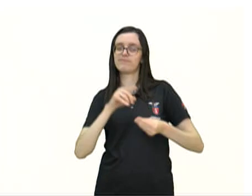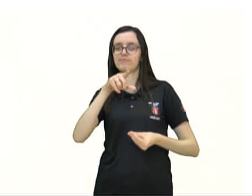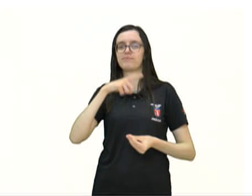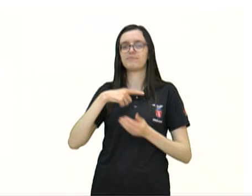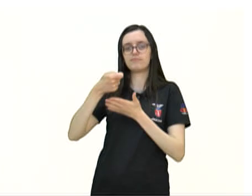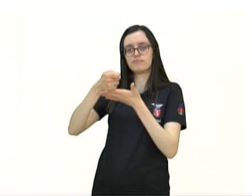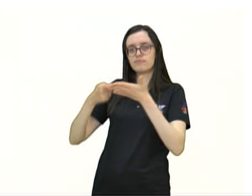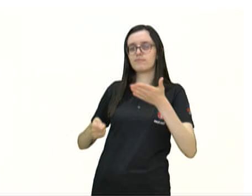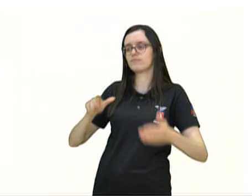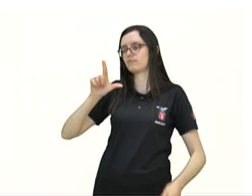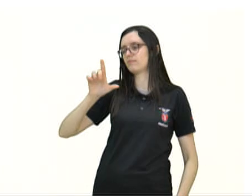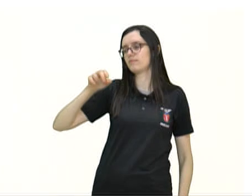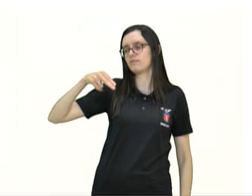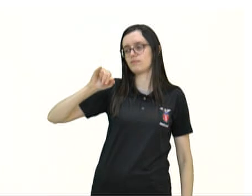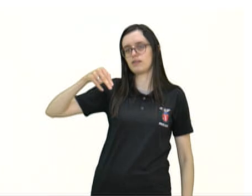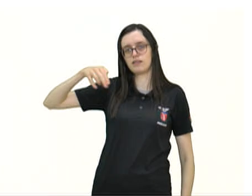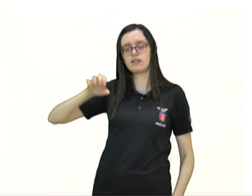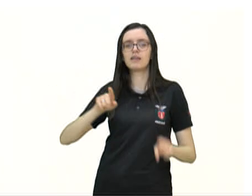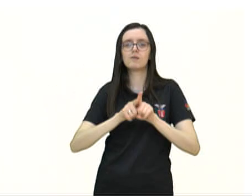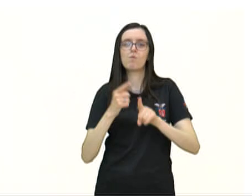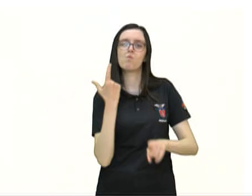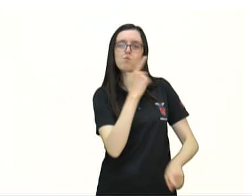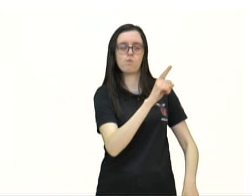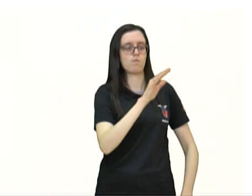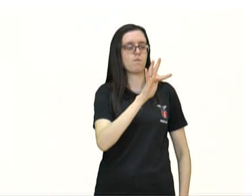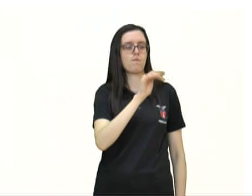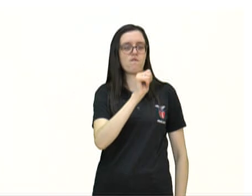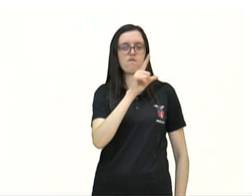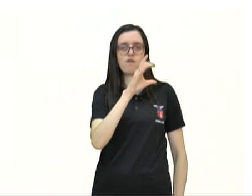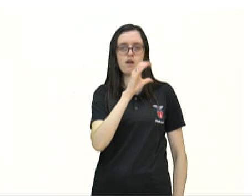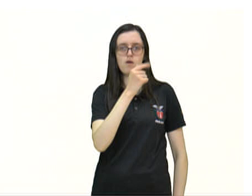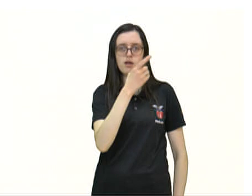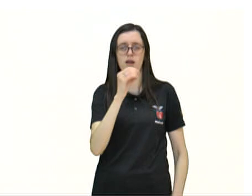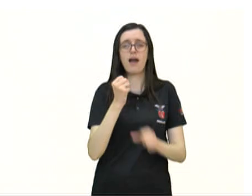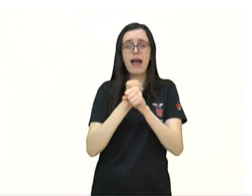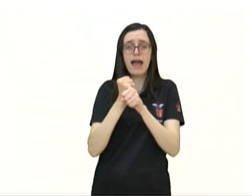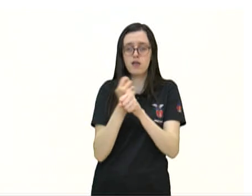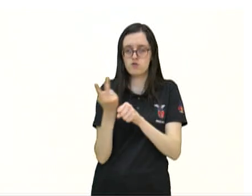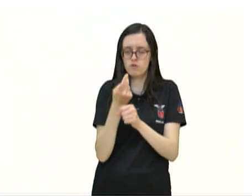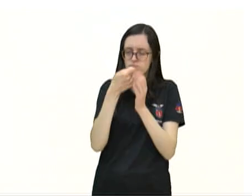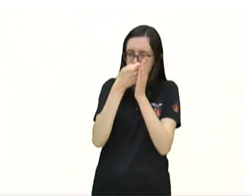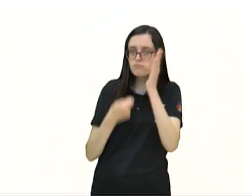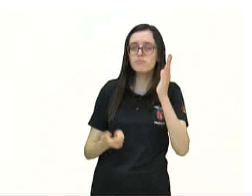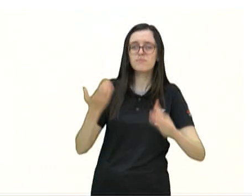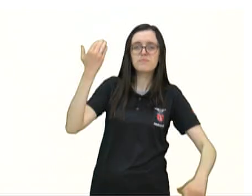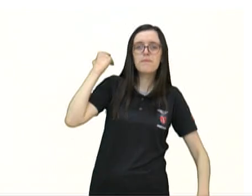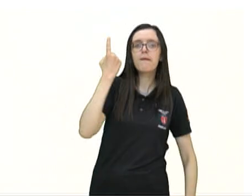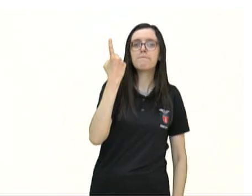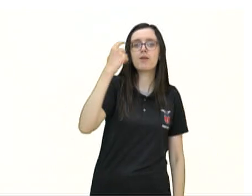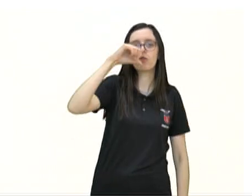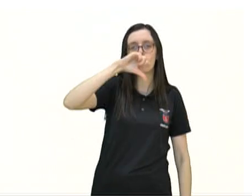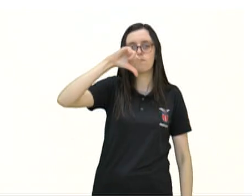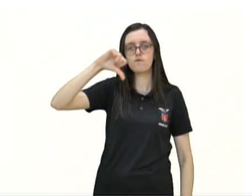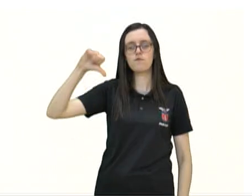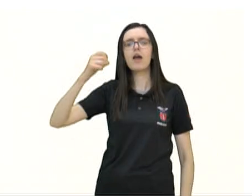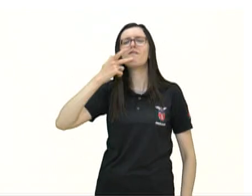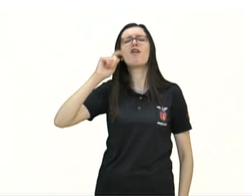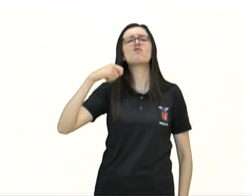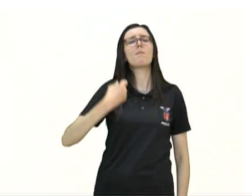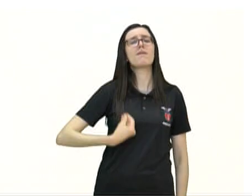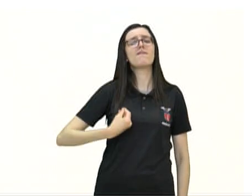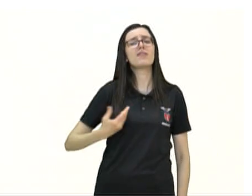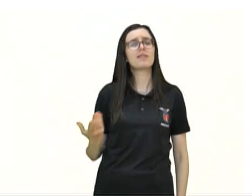pelo Lenine como o Dudu Falcão, que é lá de 1999, traz uma reflexão a respeito do cotidiano,